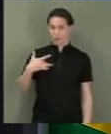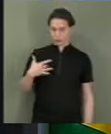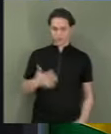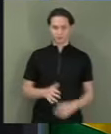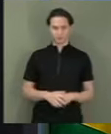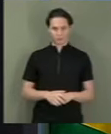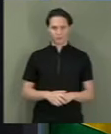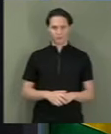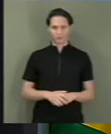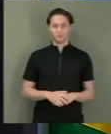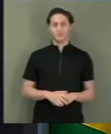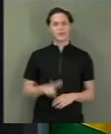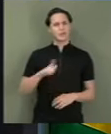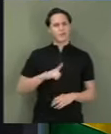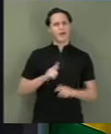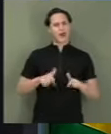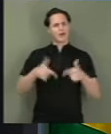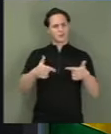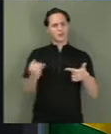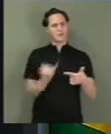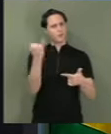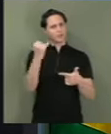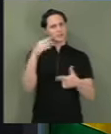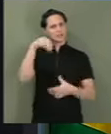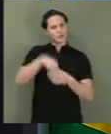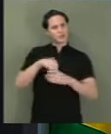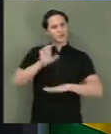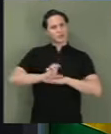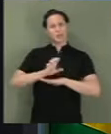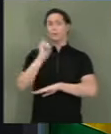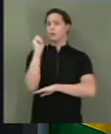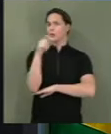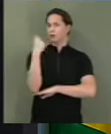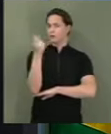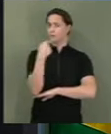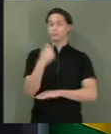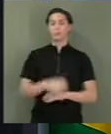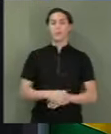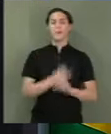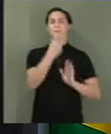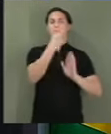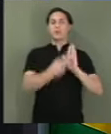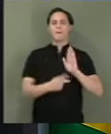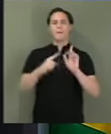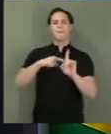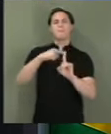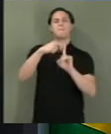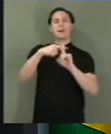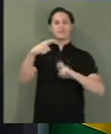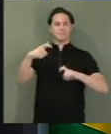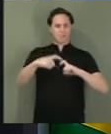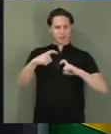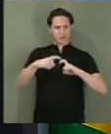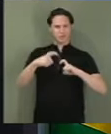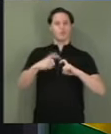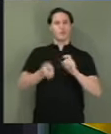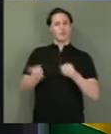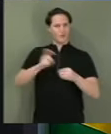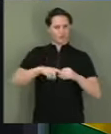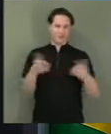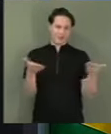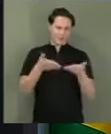ações importantes voltada para o Estado o programa Mais Médicos voltou que assegura